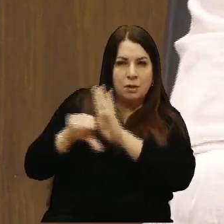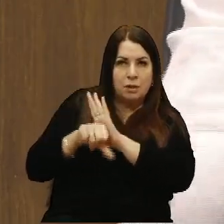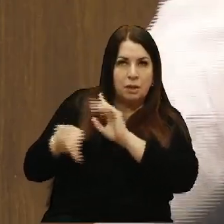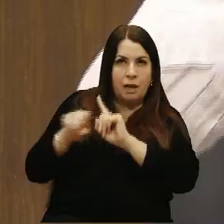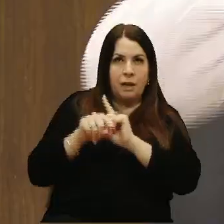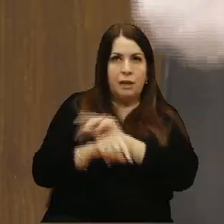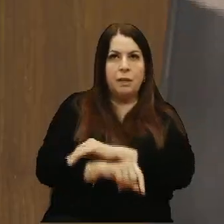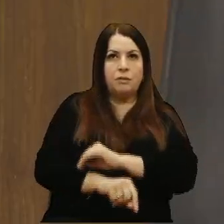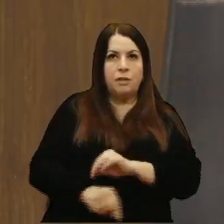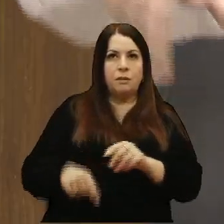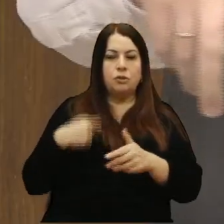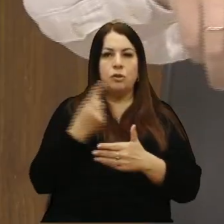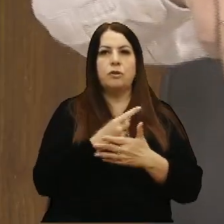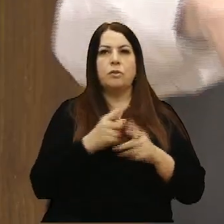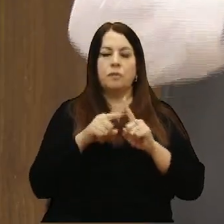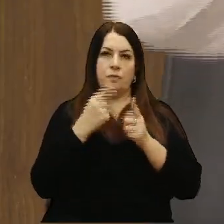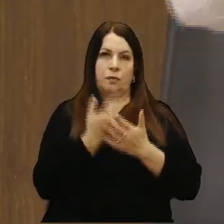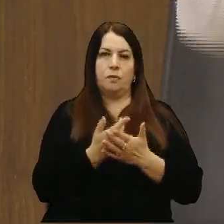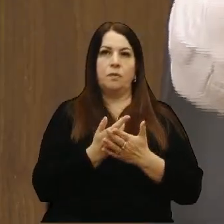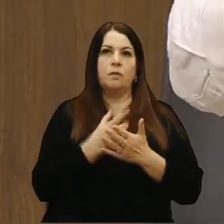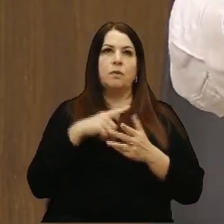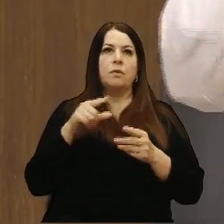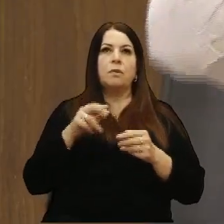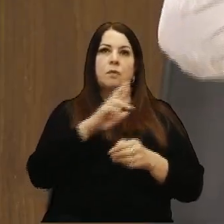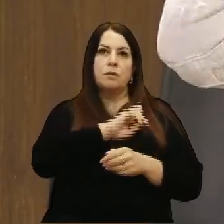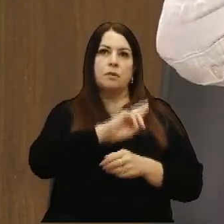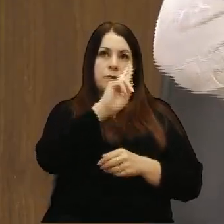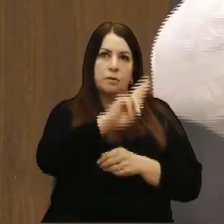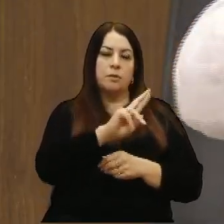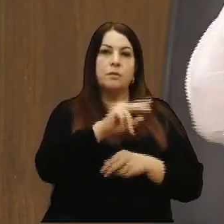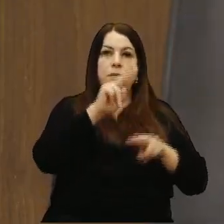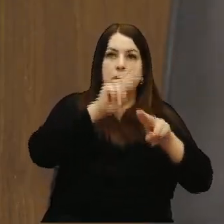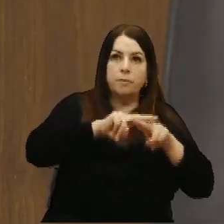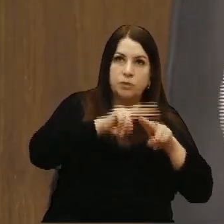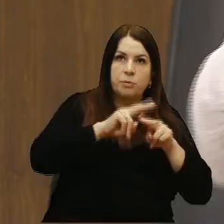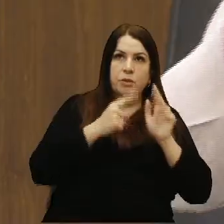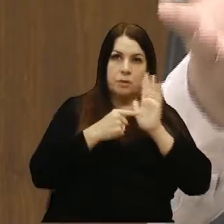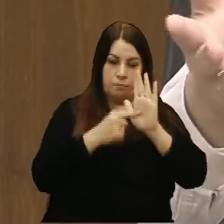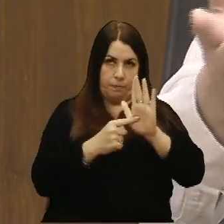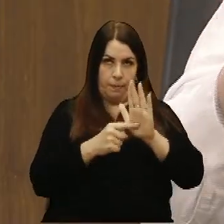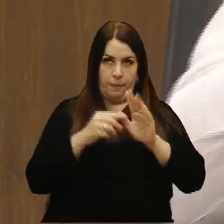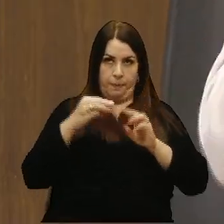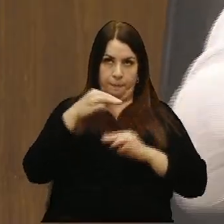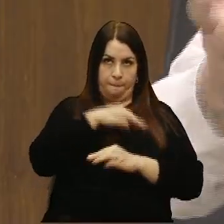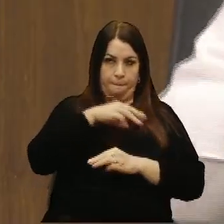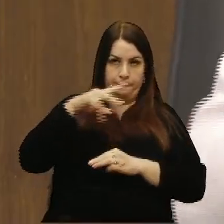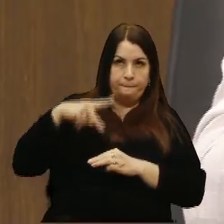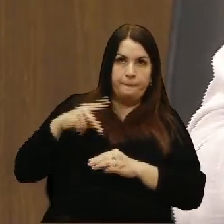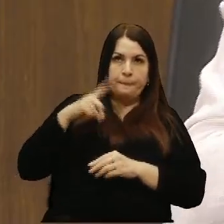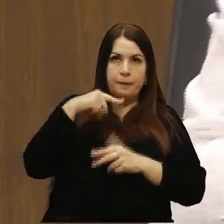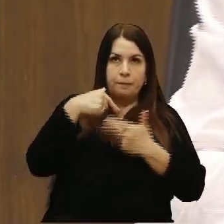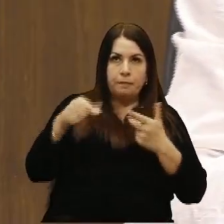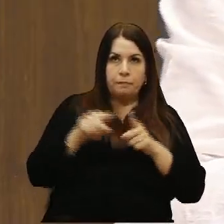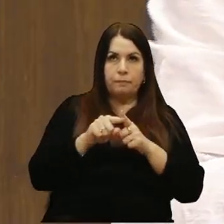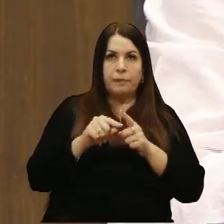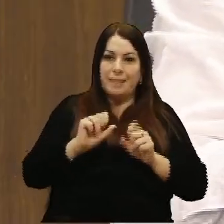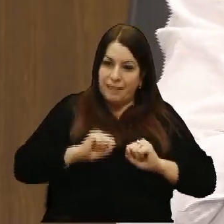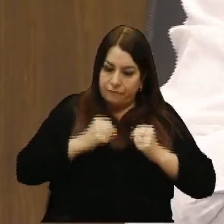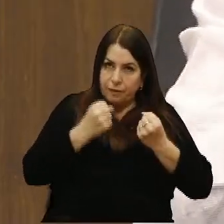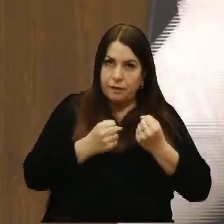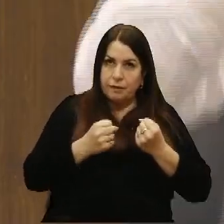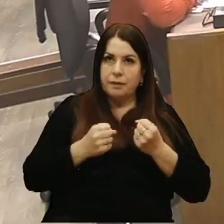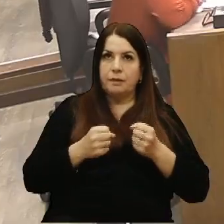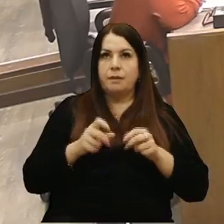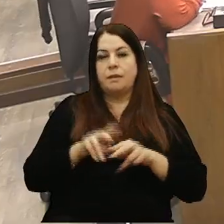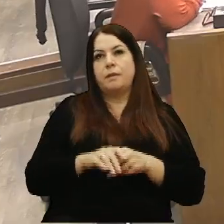sou um dos mais punitivistas daqui, ele responda, seja preso e que o Ministério Público impute o crime que ele tem direito a se defender. É isso,